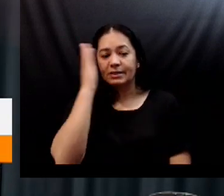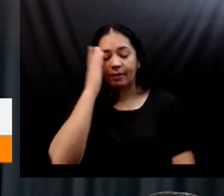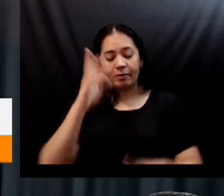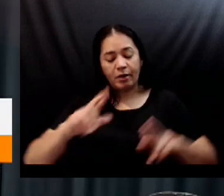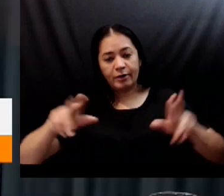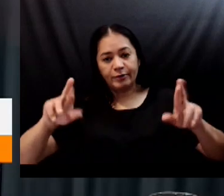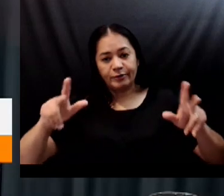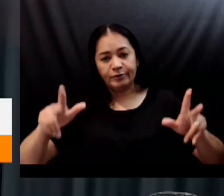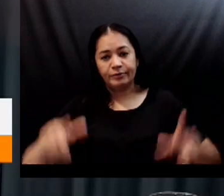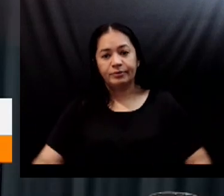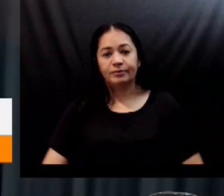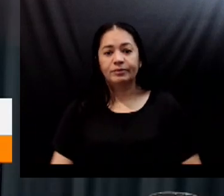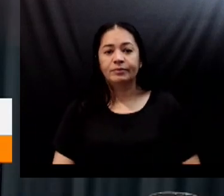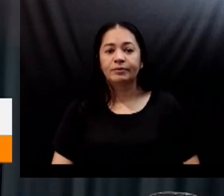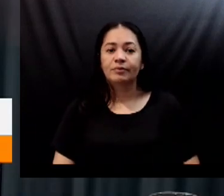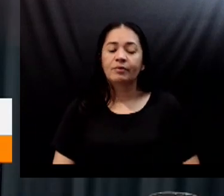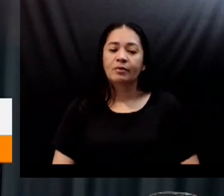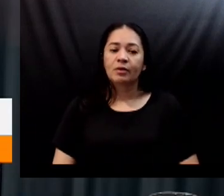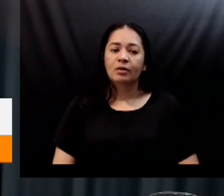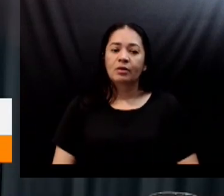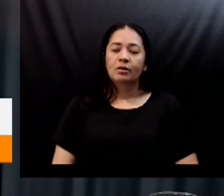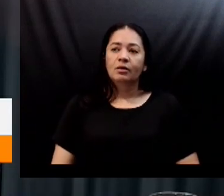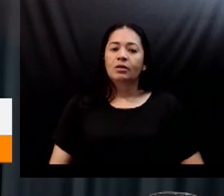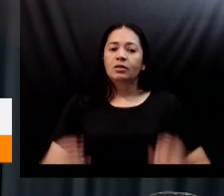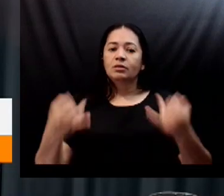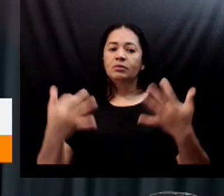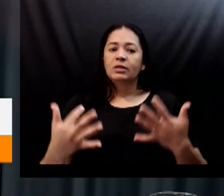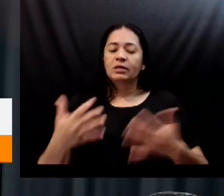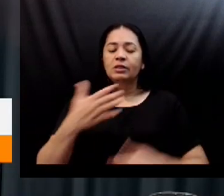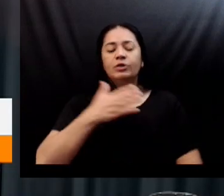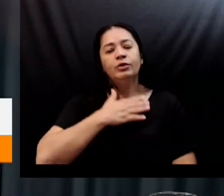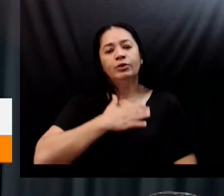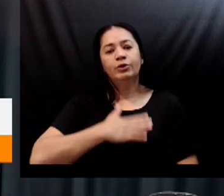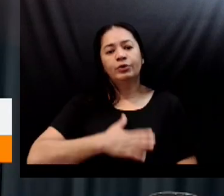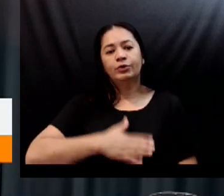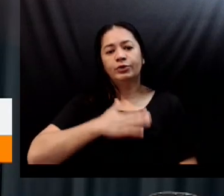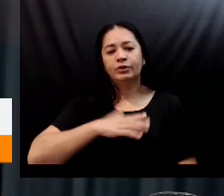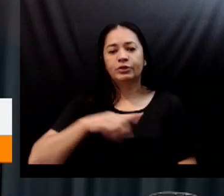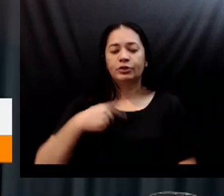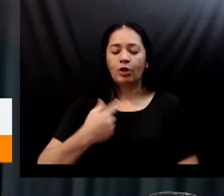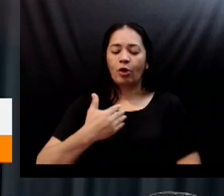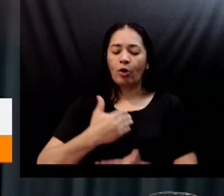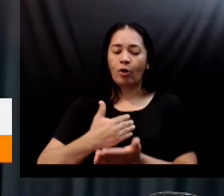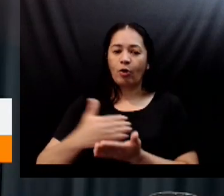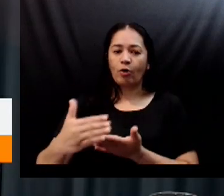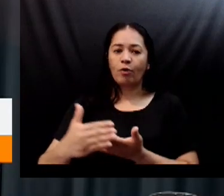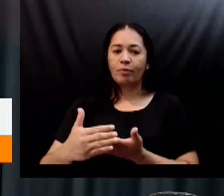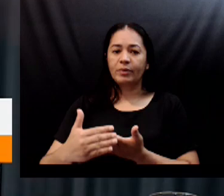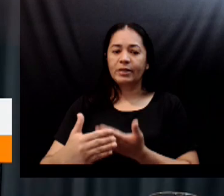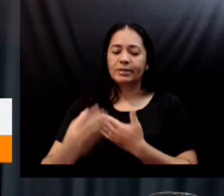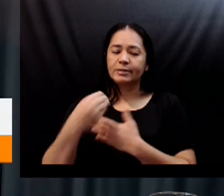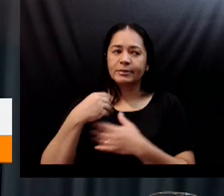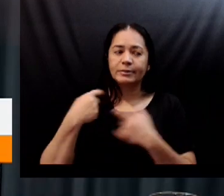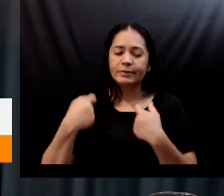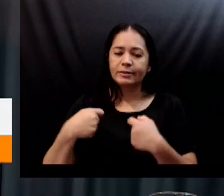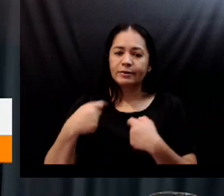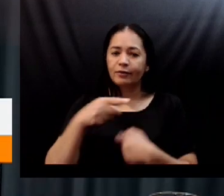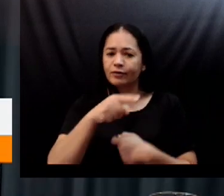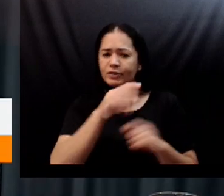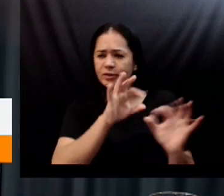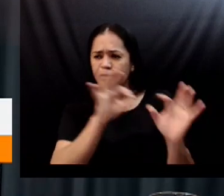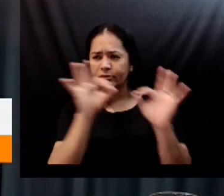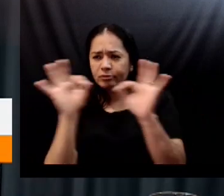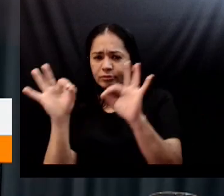E falando sobre o descanso, a gente começa também a internalizar a necessidade disso, né? Então você que está assistindo a gente, já